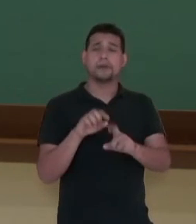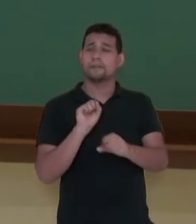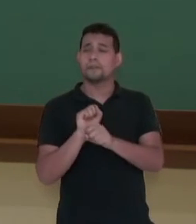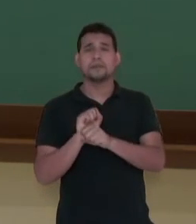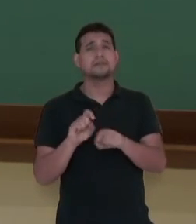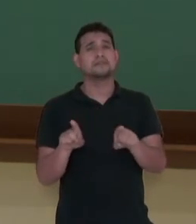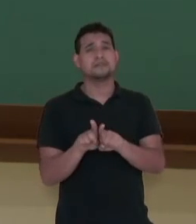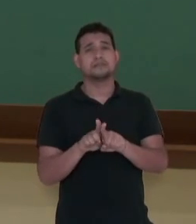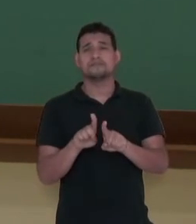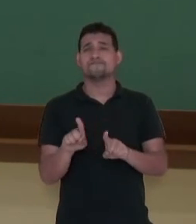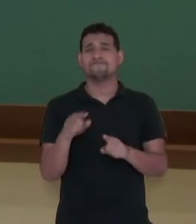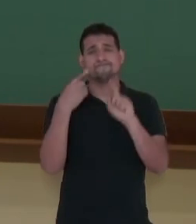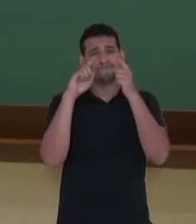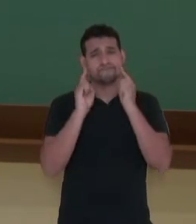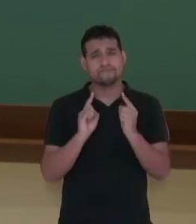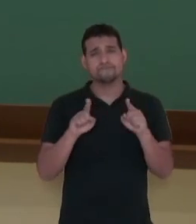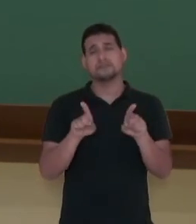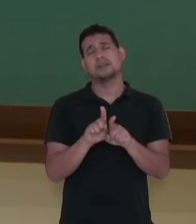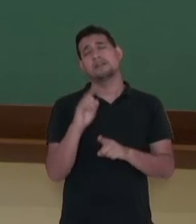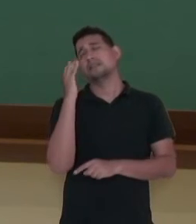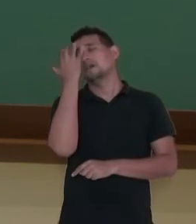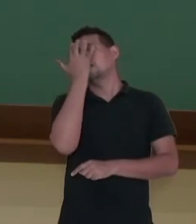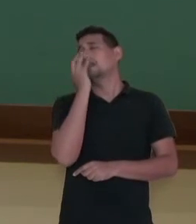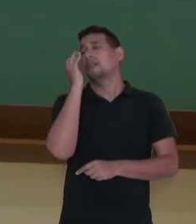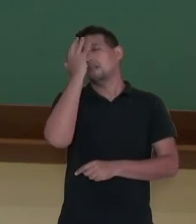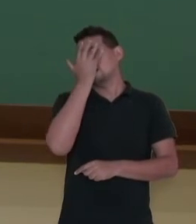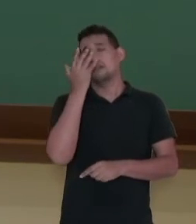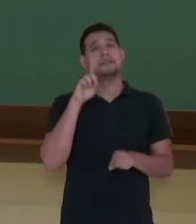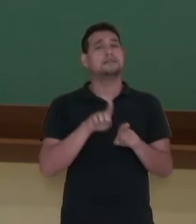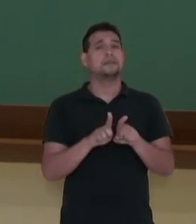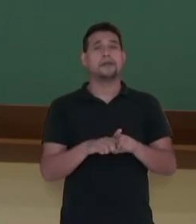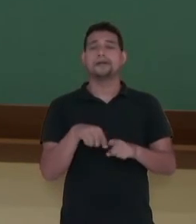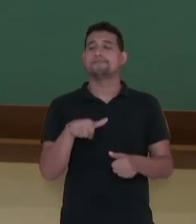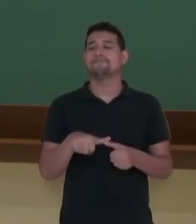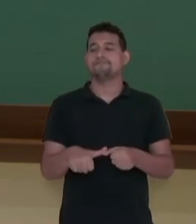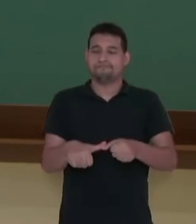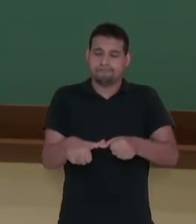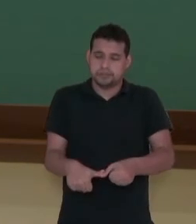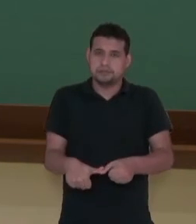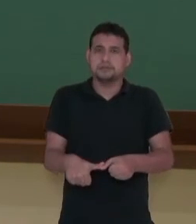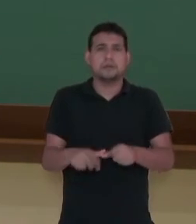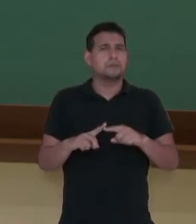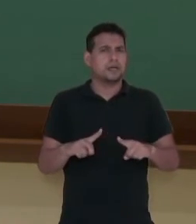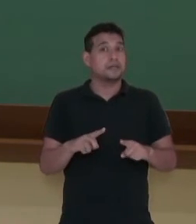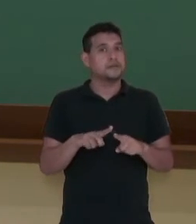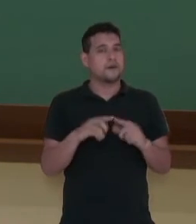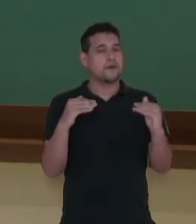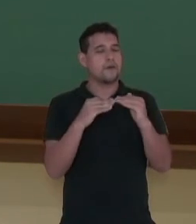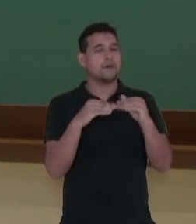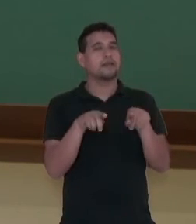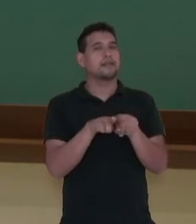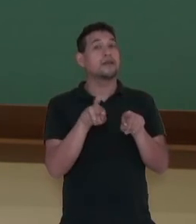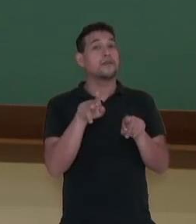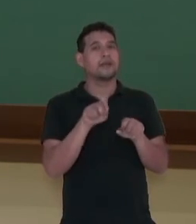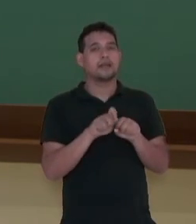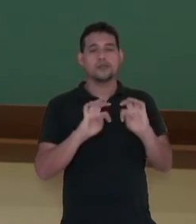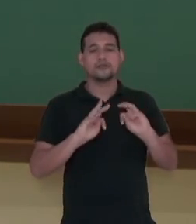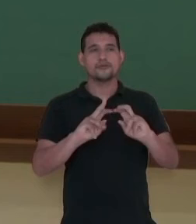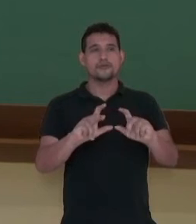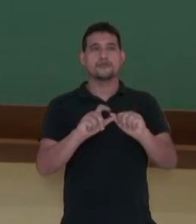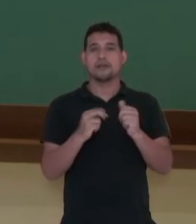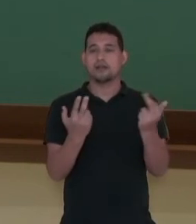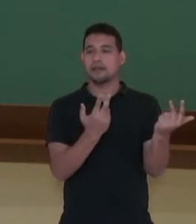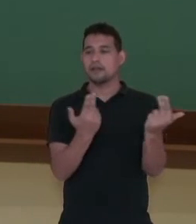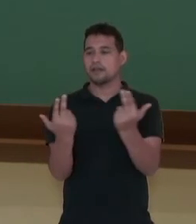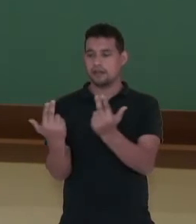esperó, escurrió, enamoró, enraizó. É uma coincidência entre todos, o que todos têm em